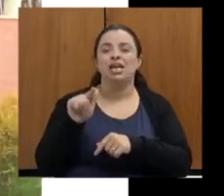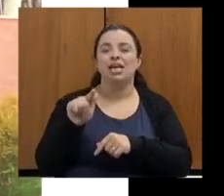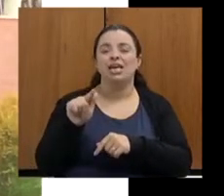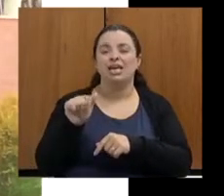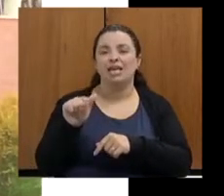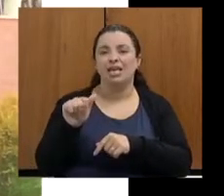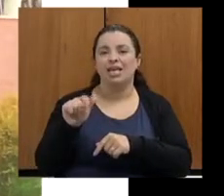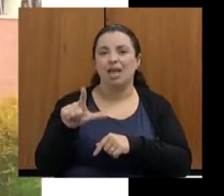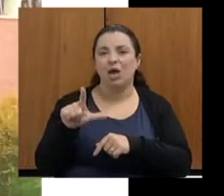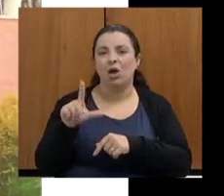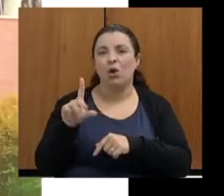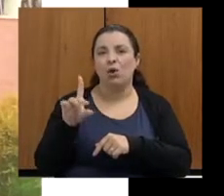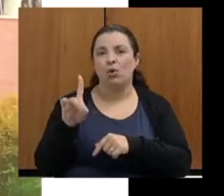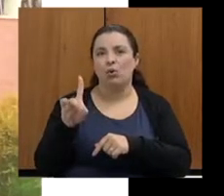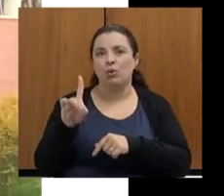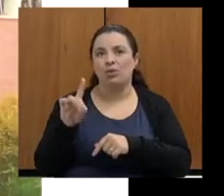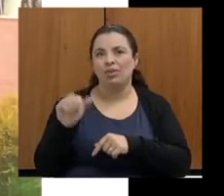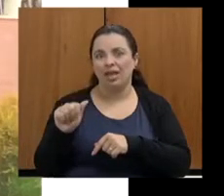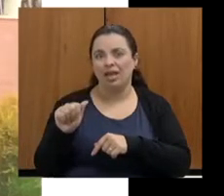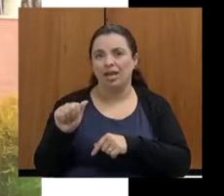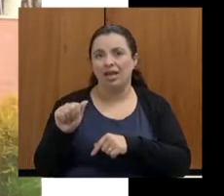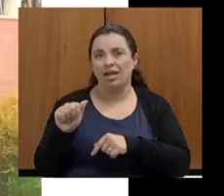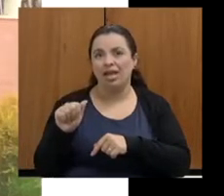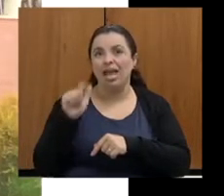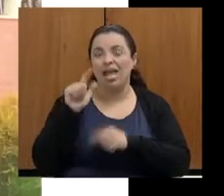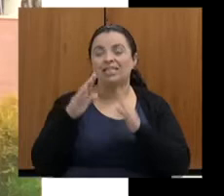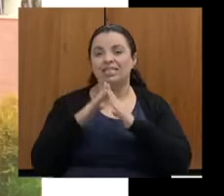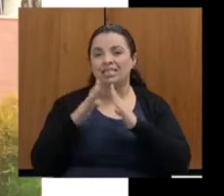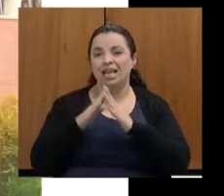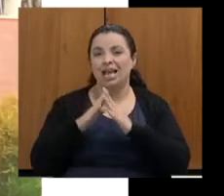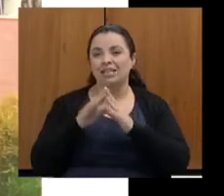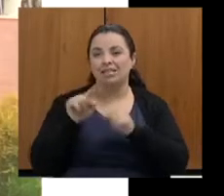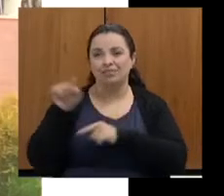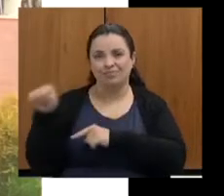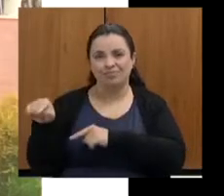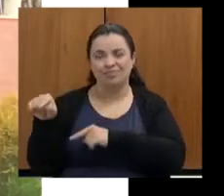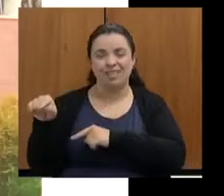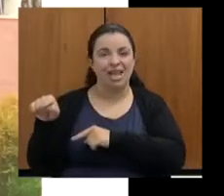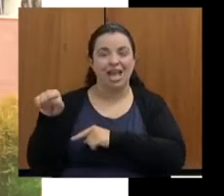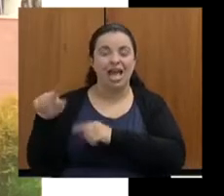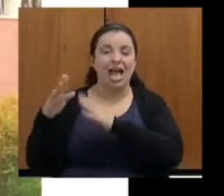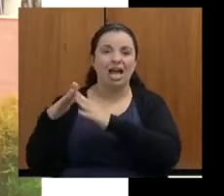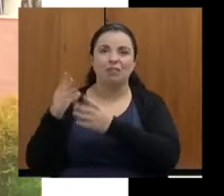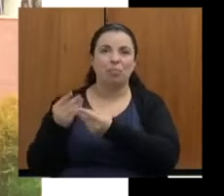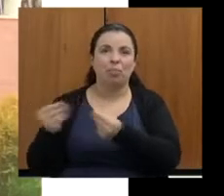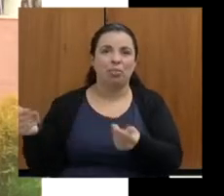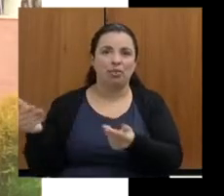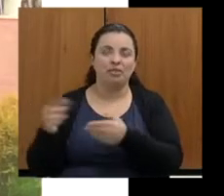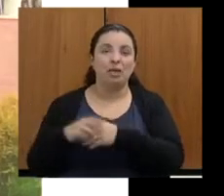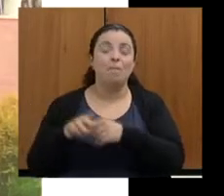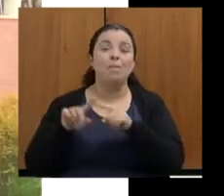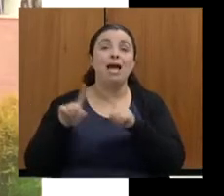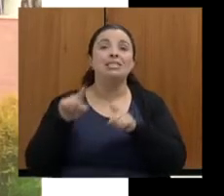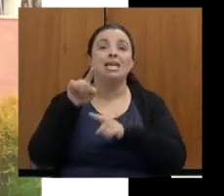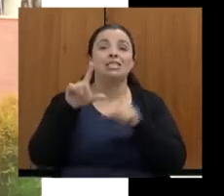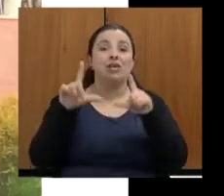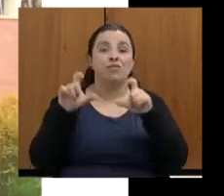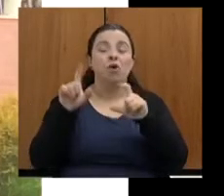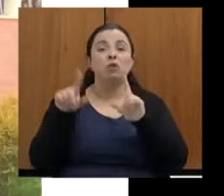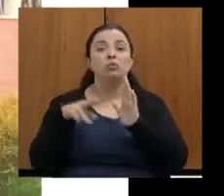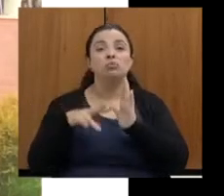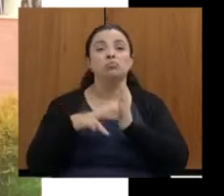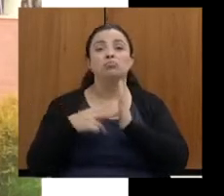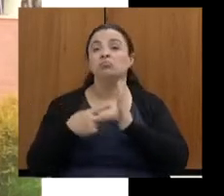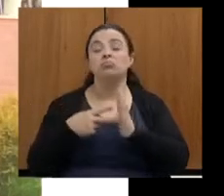ficava essa casa ficava localizado em Gesteira velho a casa não existe mais mas ela simboliza aí o que é